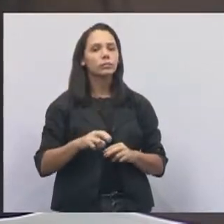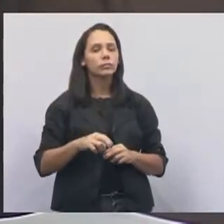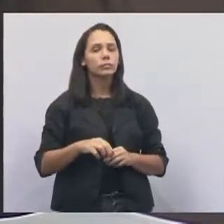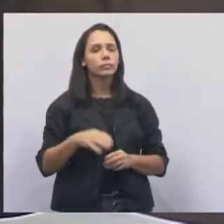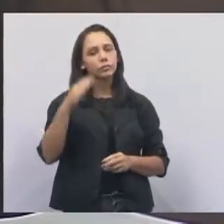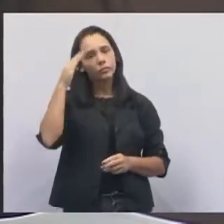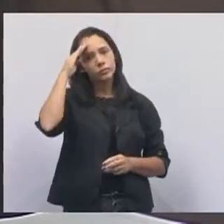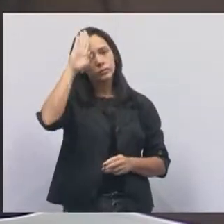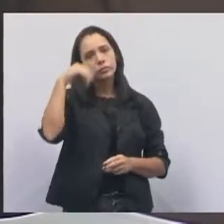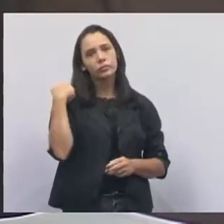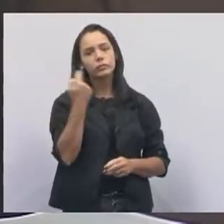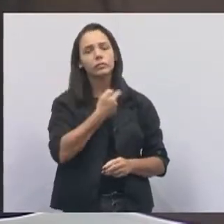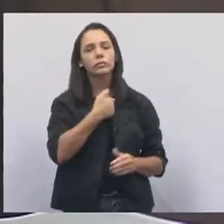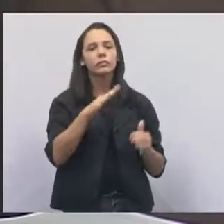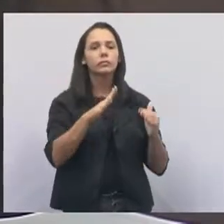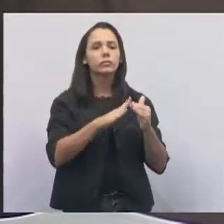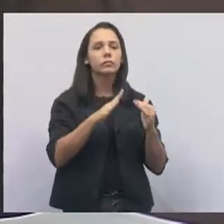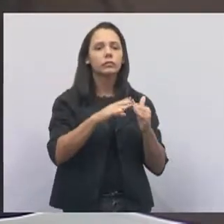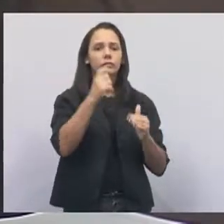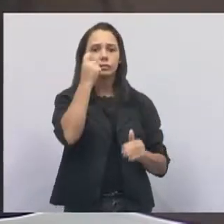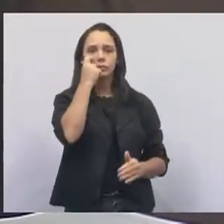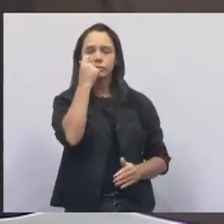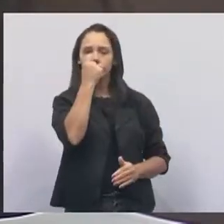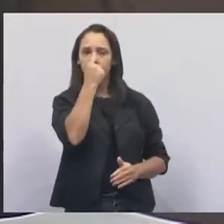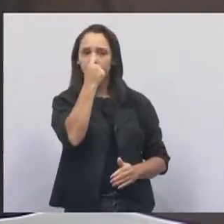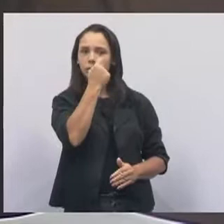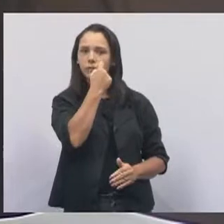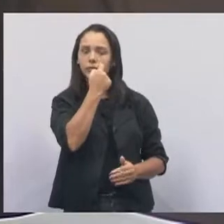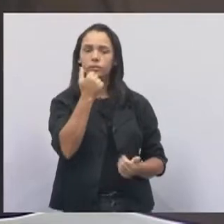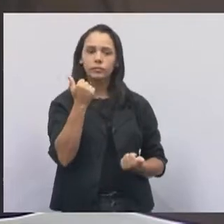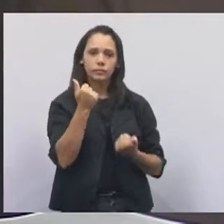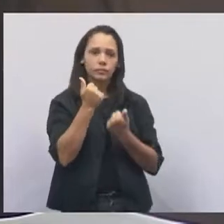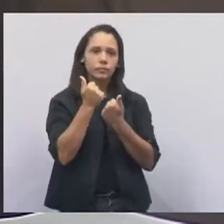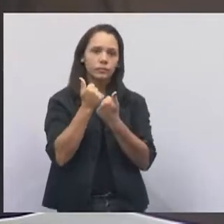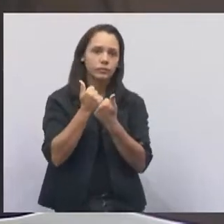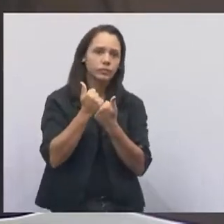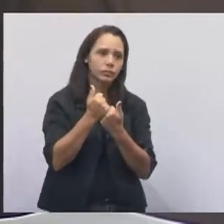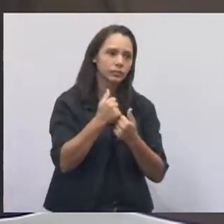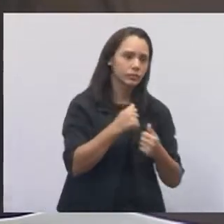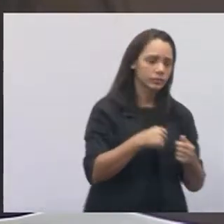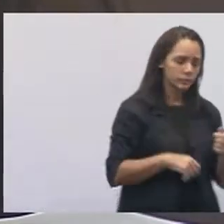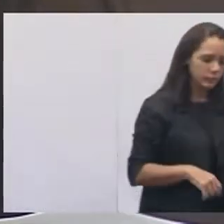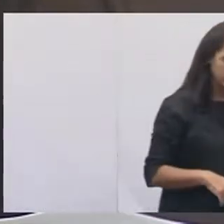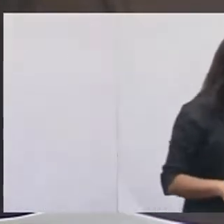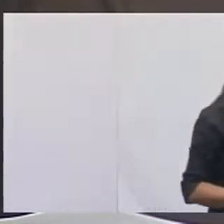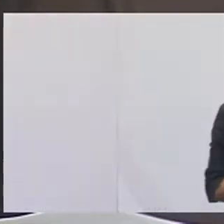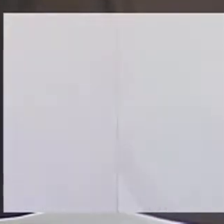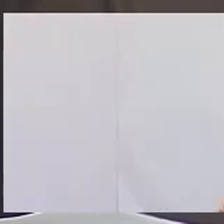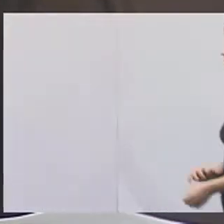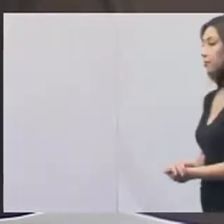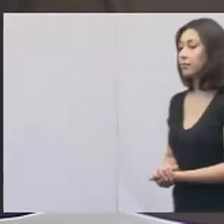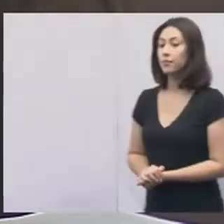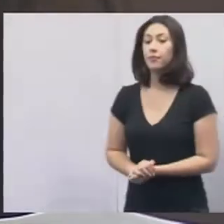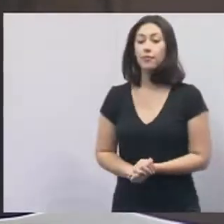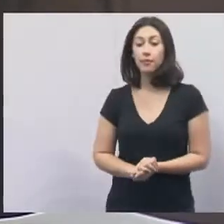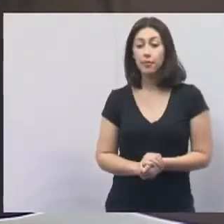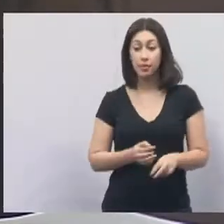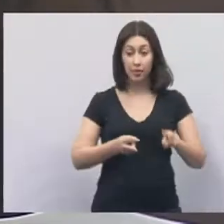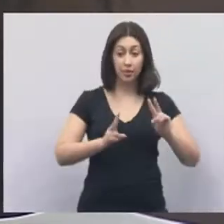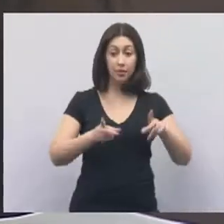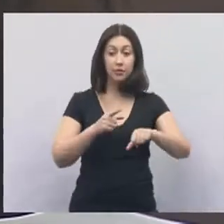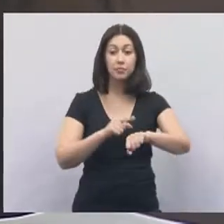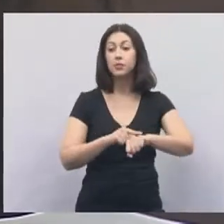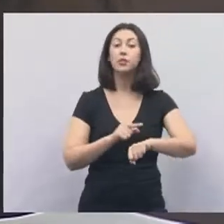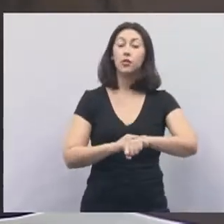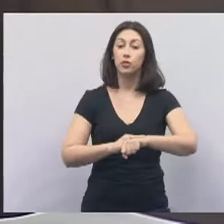uma área grande ali aberta de Mata né E sempre quando vai renovar o capim eles